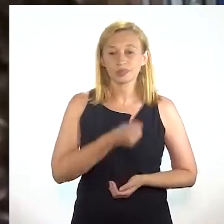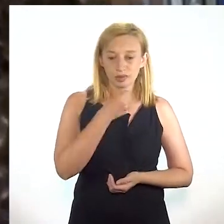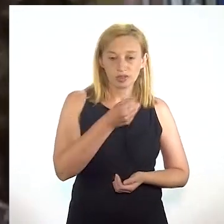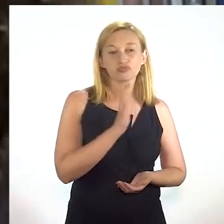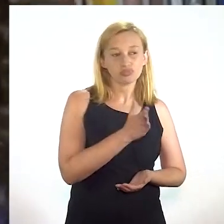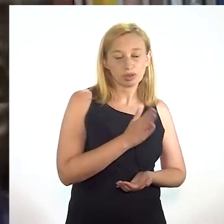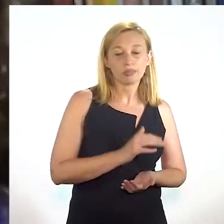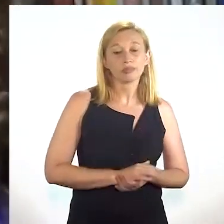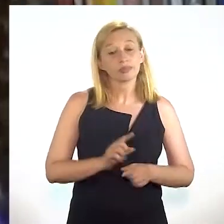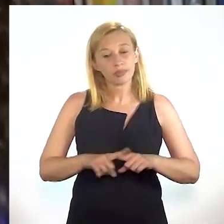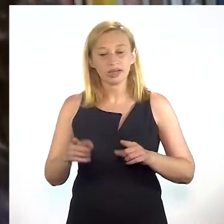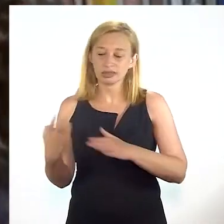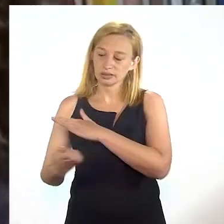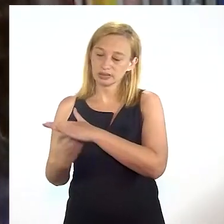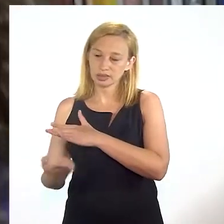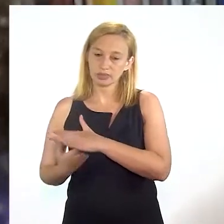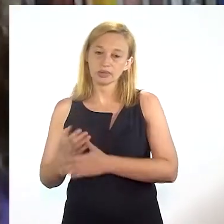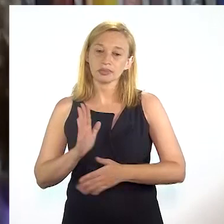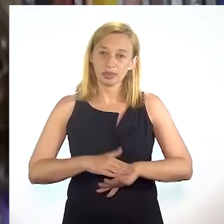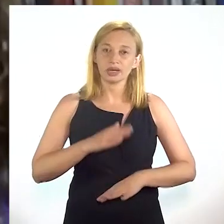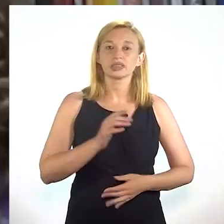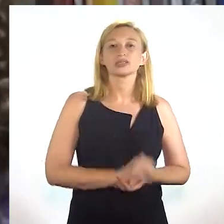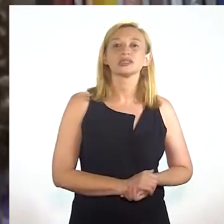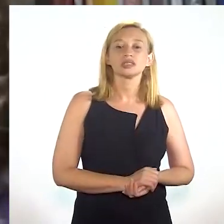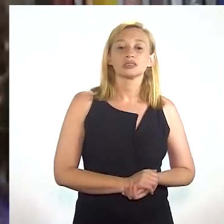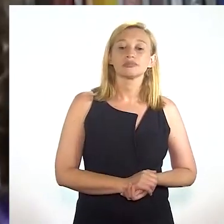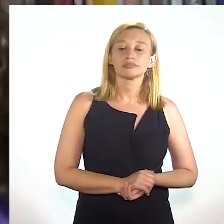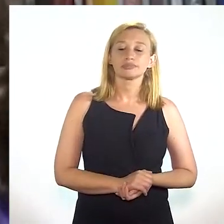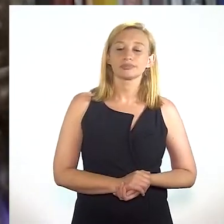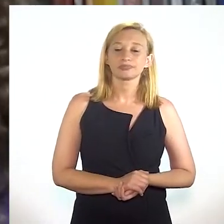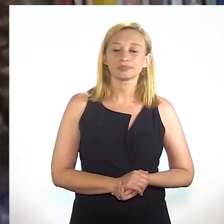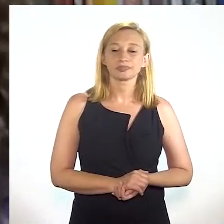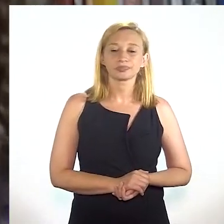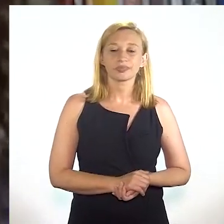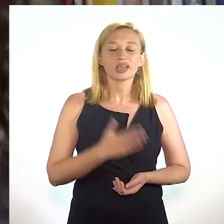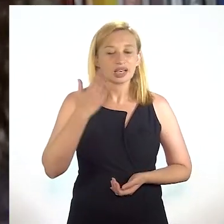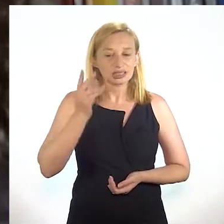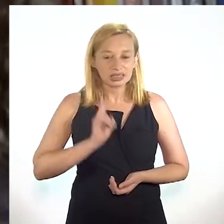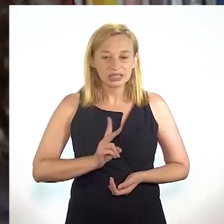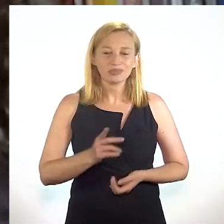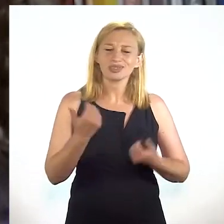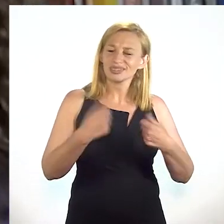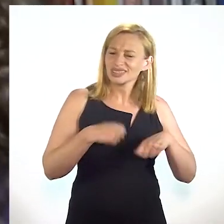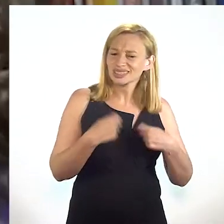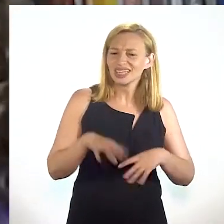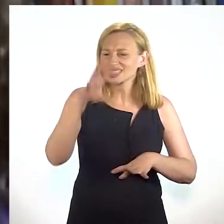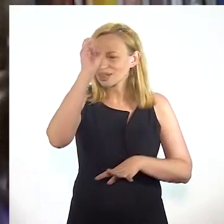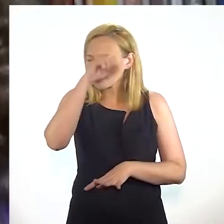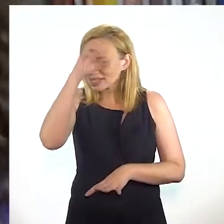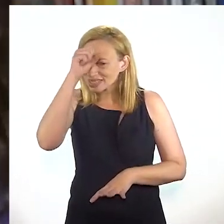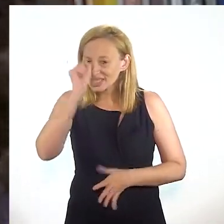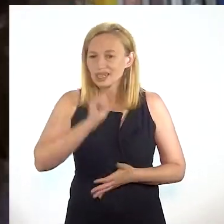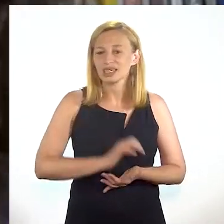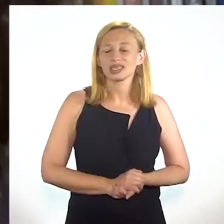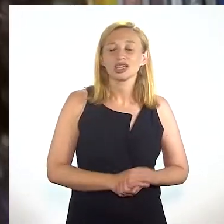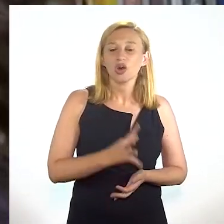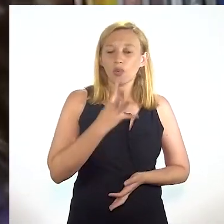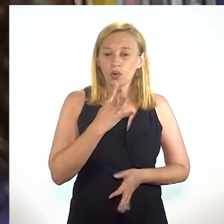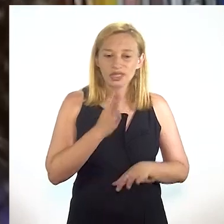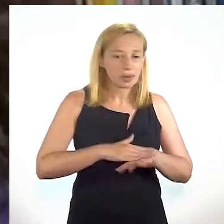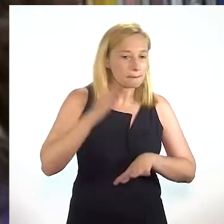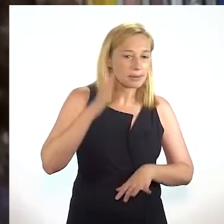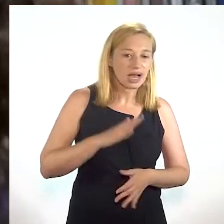na imprensa também, mas trabalhei em empresas a maior parte do meu tempo, e sempre aquela necessidade de